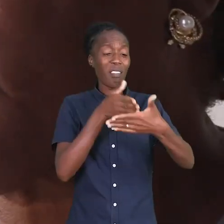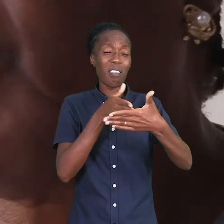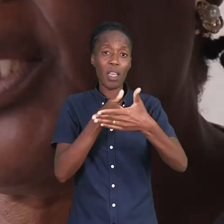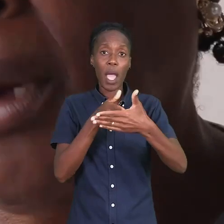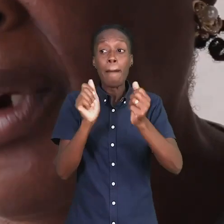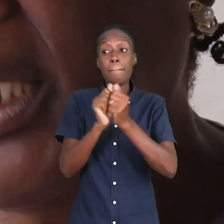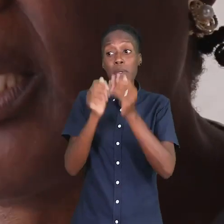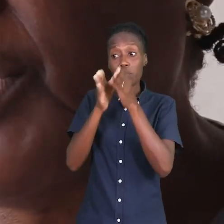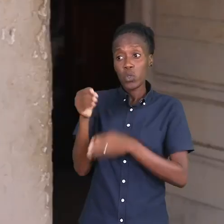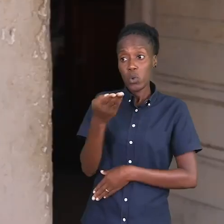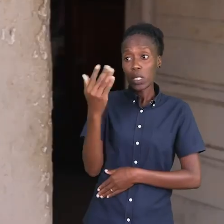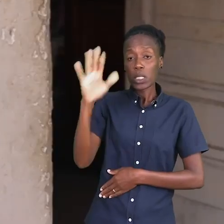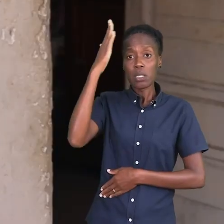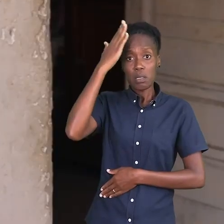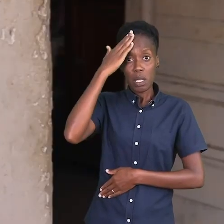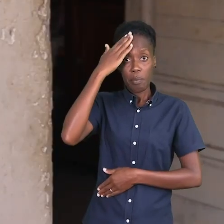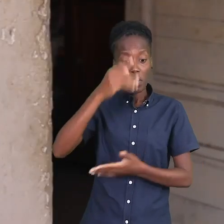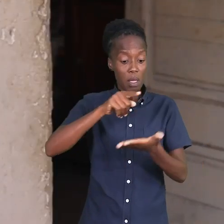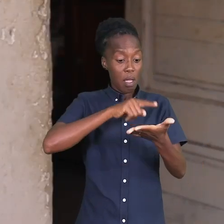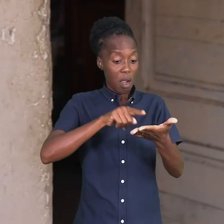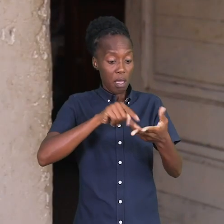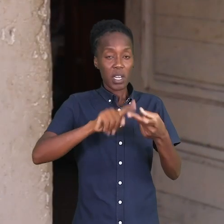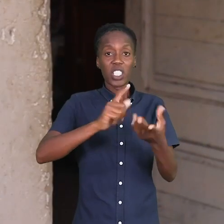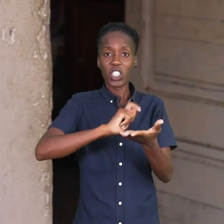assim, a pessoa, quando sabe ler, sabe escrever, já